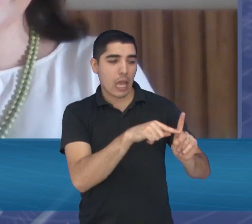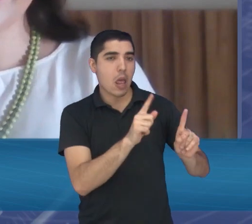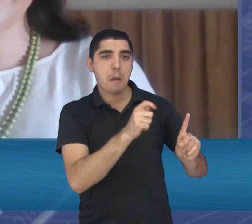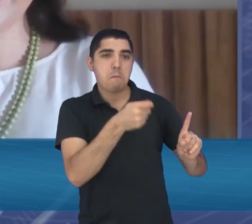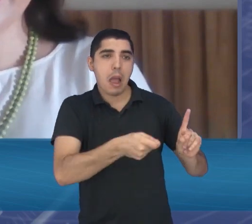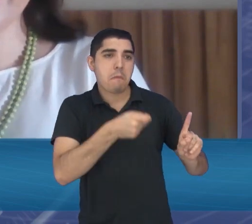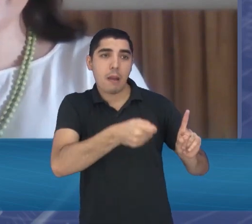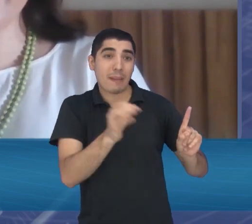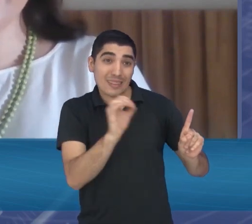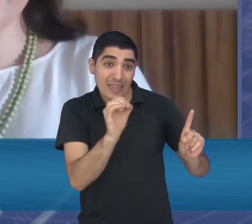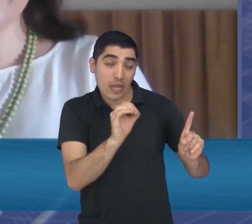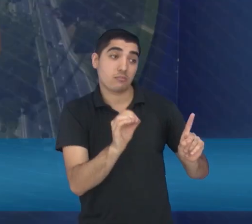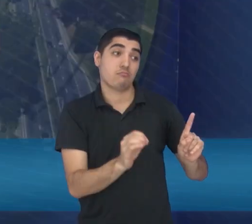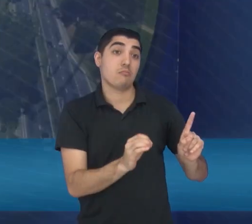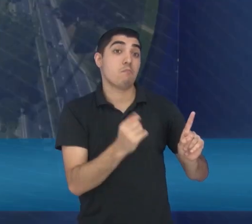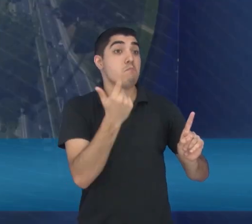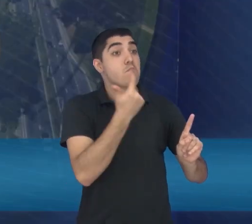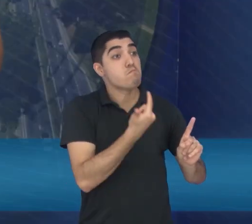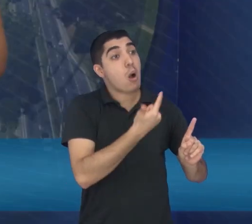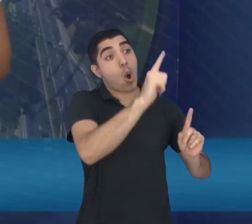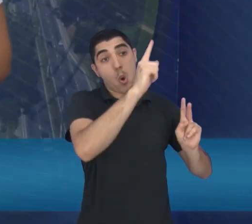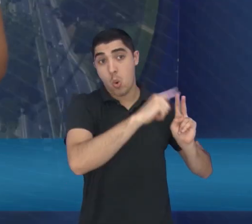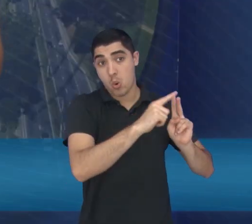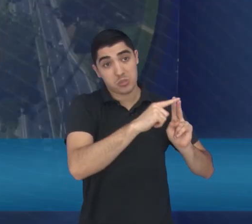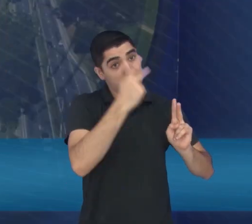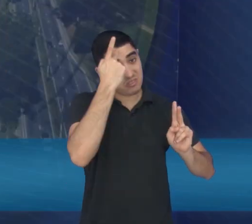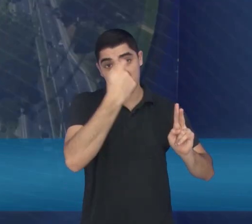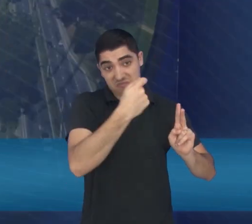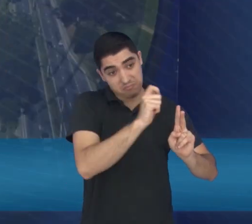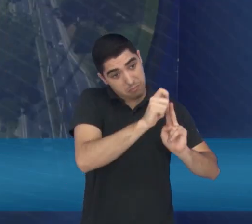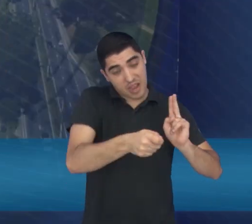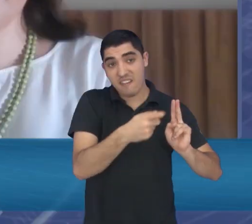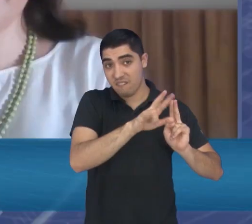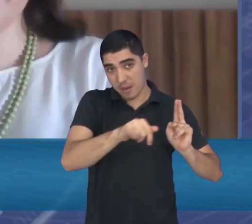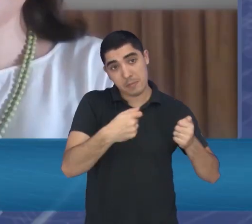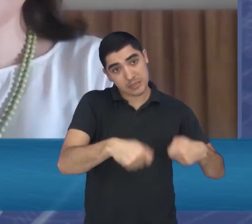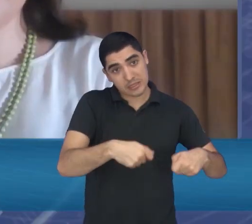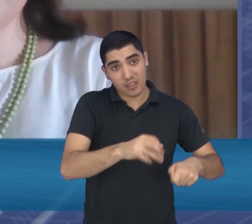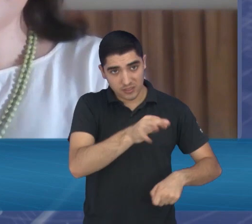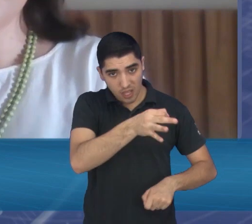acabar sobrando para um lado, vai ter de tirar de alguma coisa ou outra.